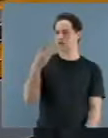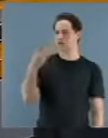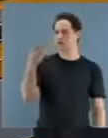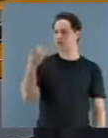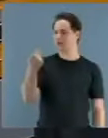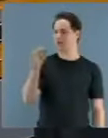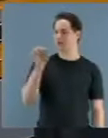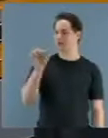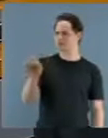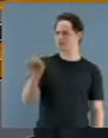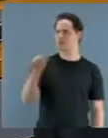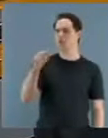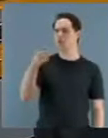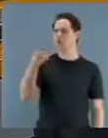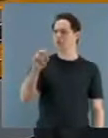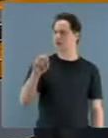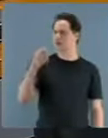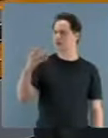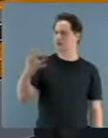336.204.